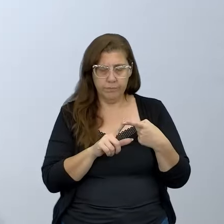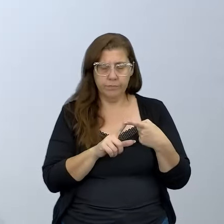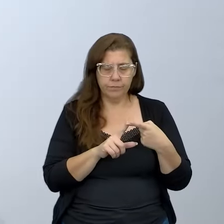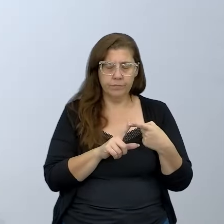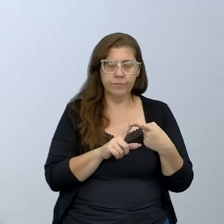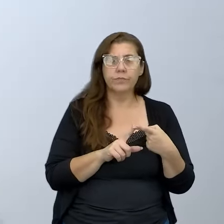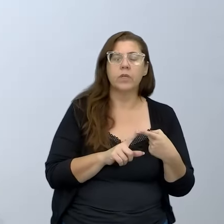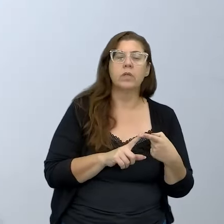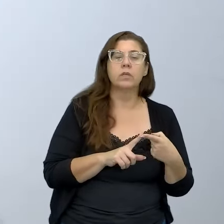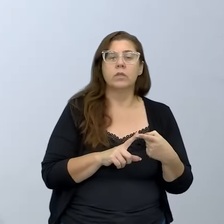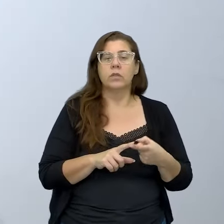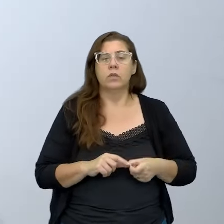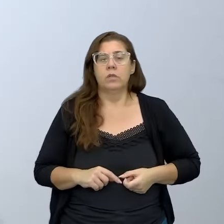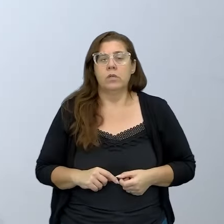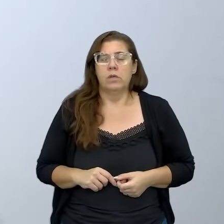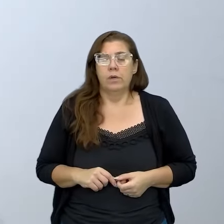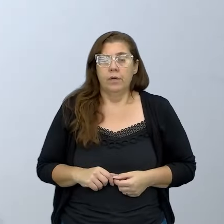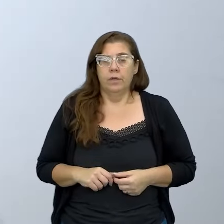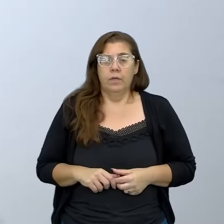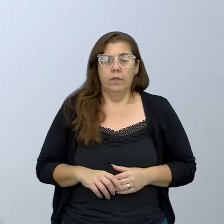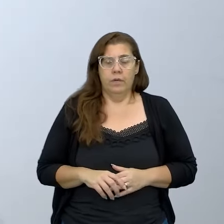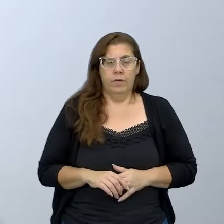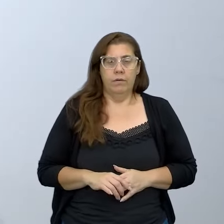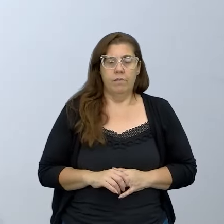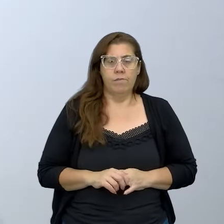deslocalização geográfica, em um dos que...